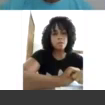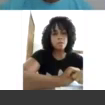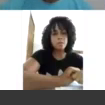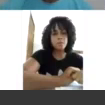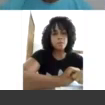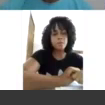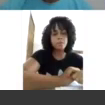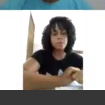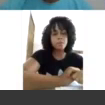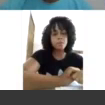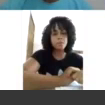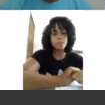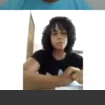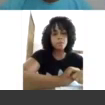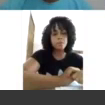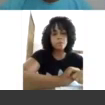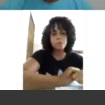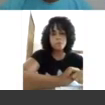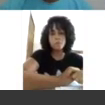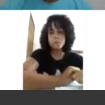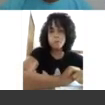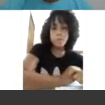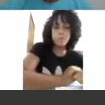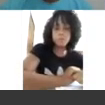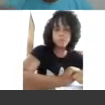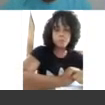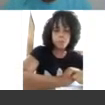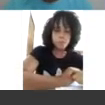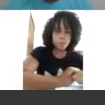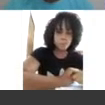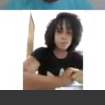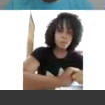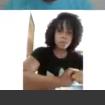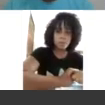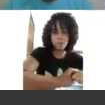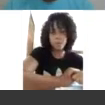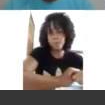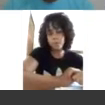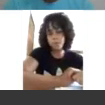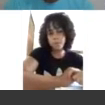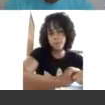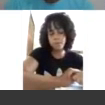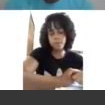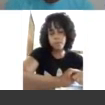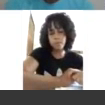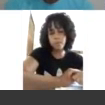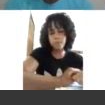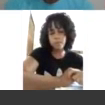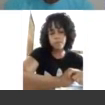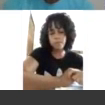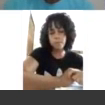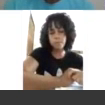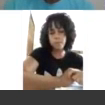meio apreensivos, mas que a nossa supervisora, ela conseguiu nos acalmar e